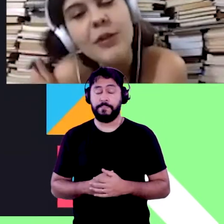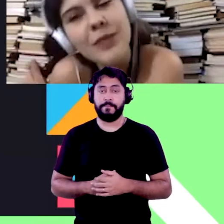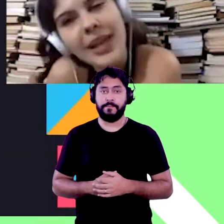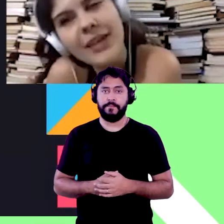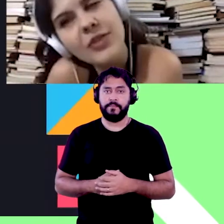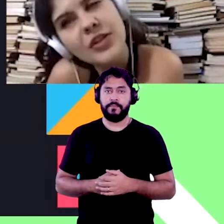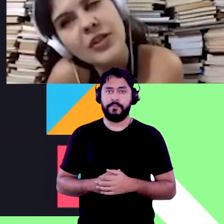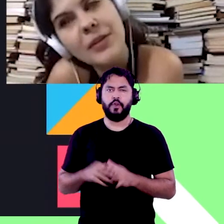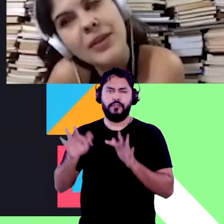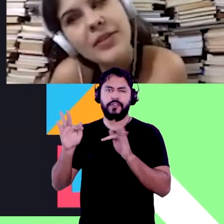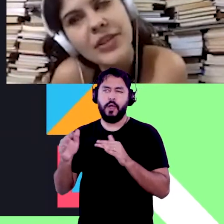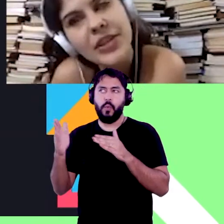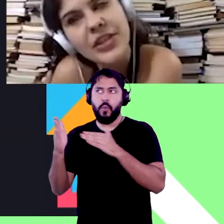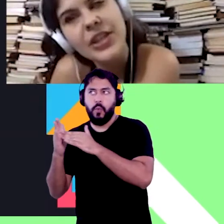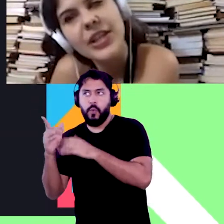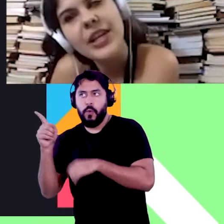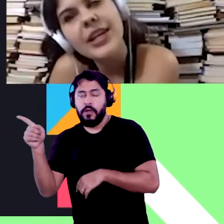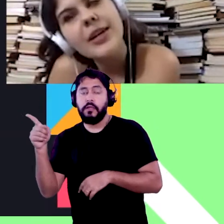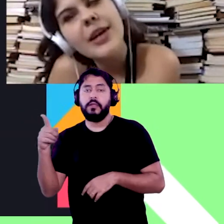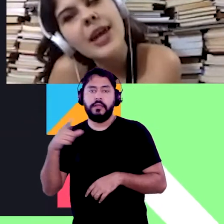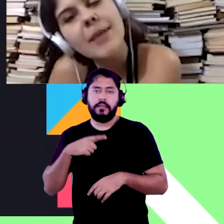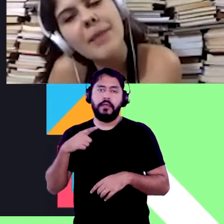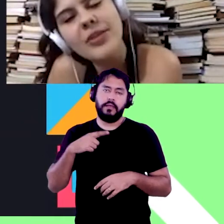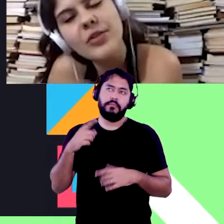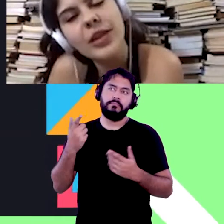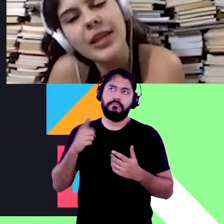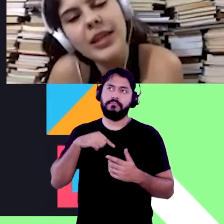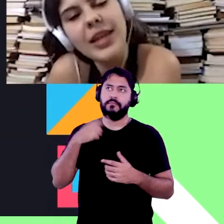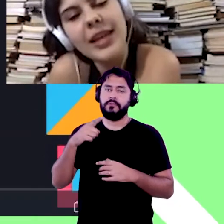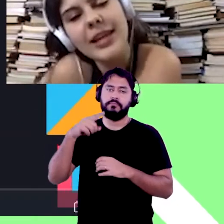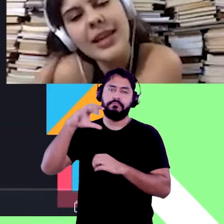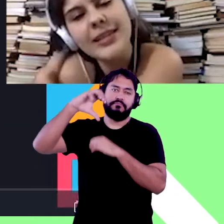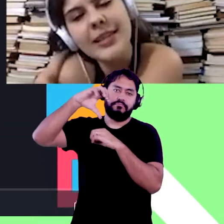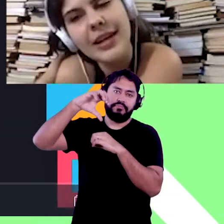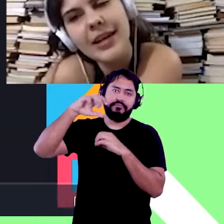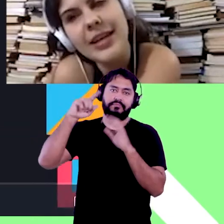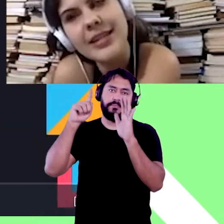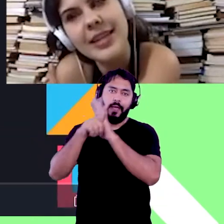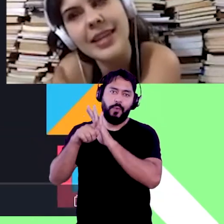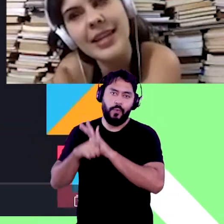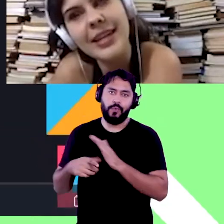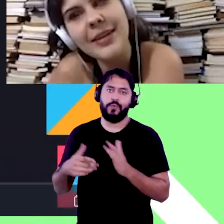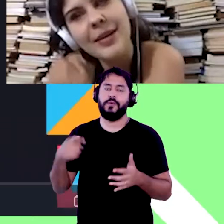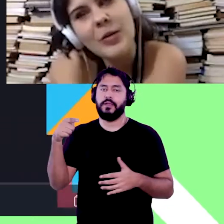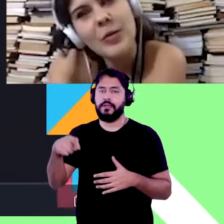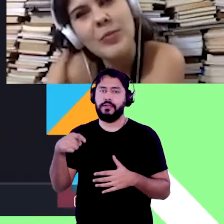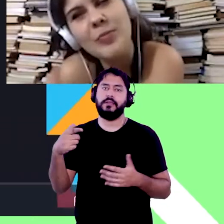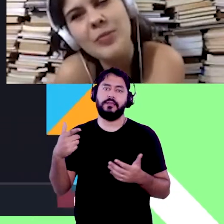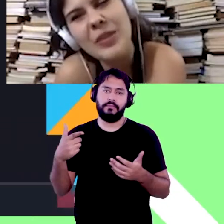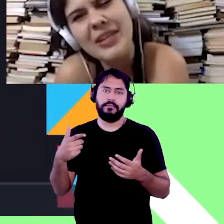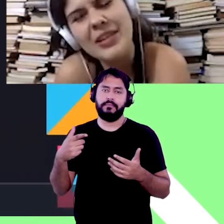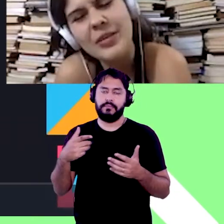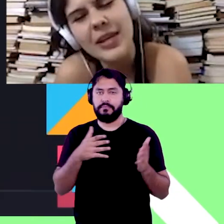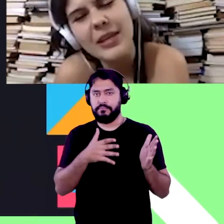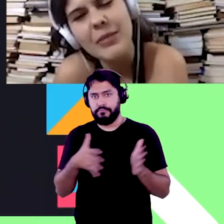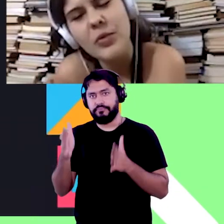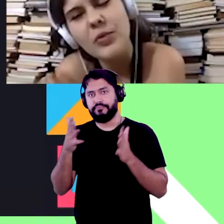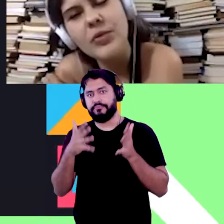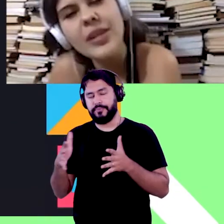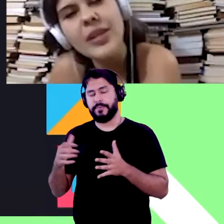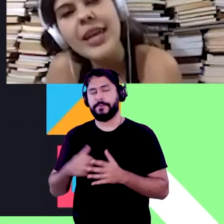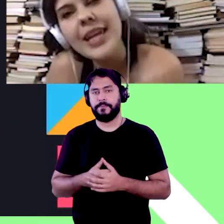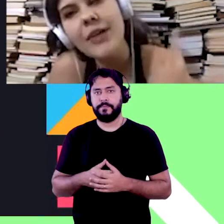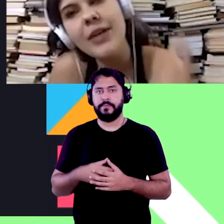foram, né, os questionamentos que a gente passou aqui, né, nessa trilha, ou nesses 40